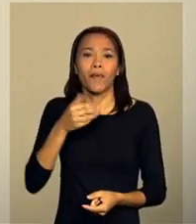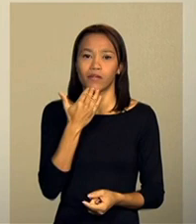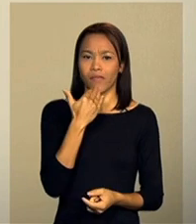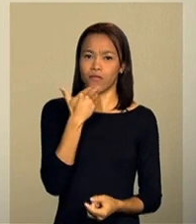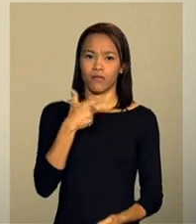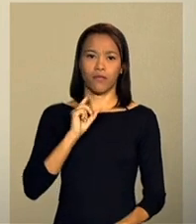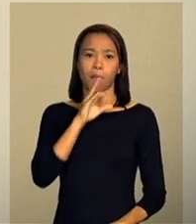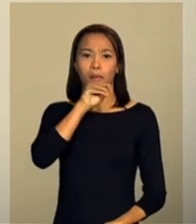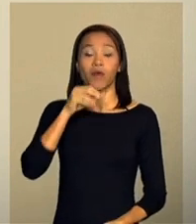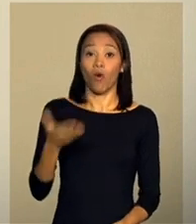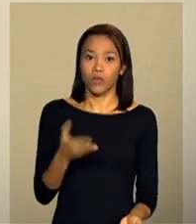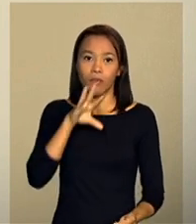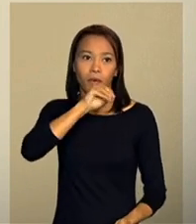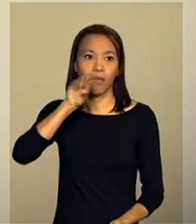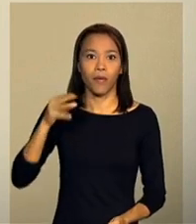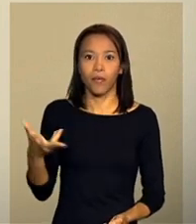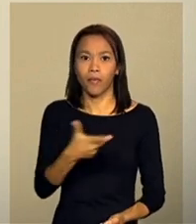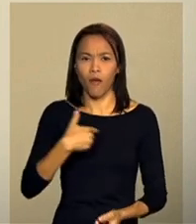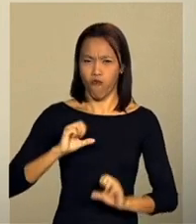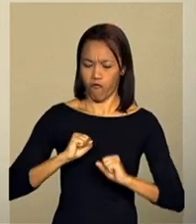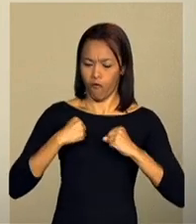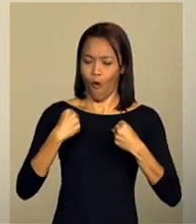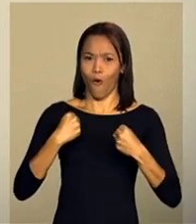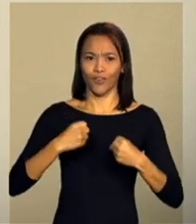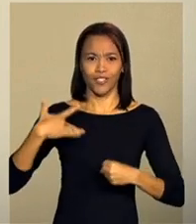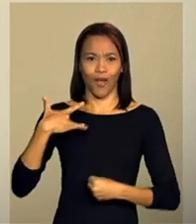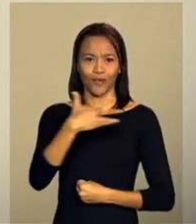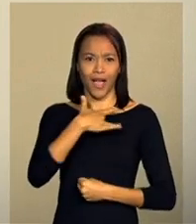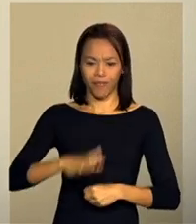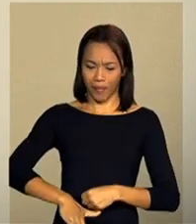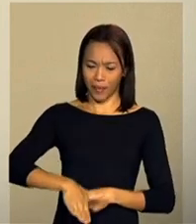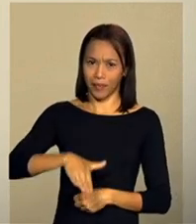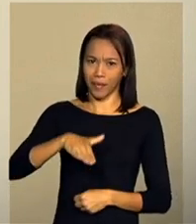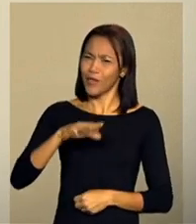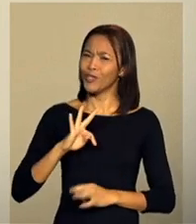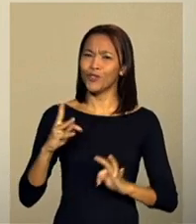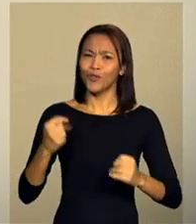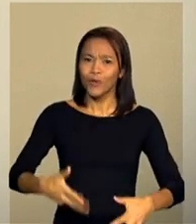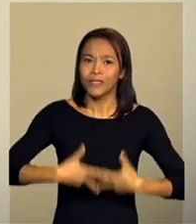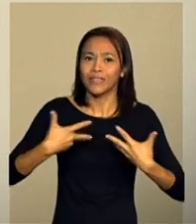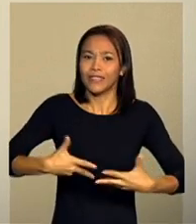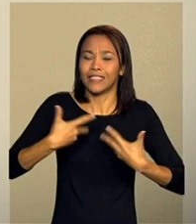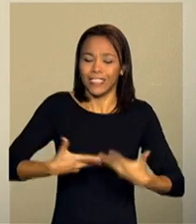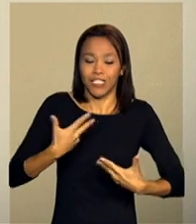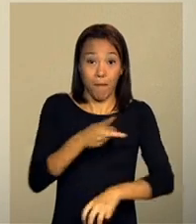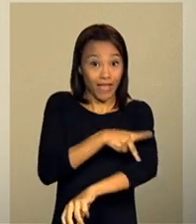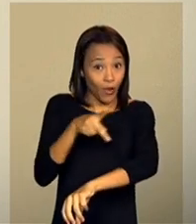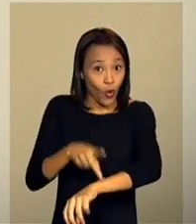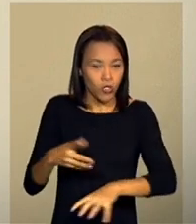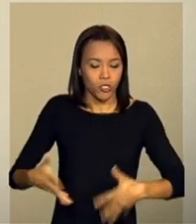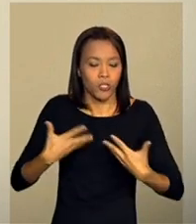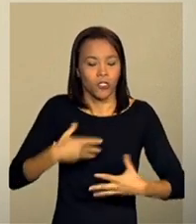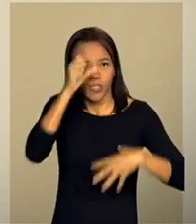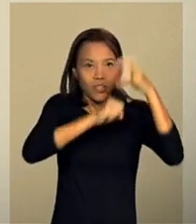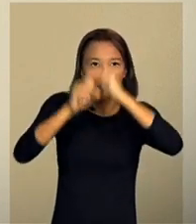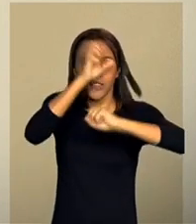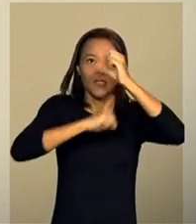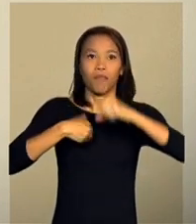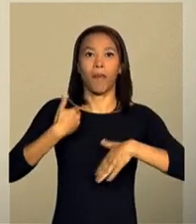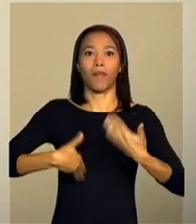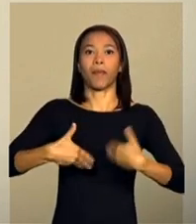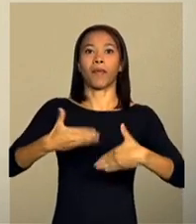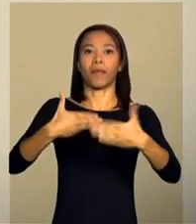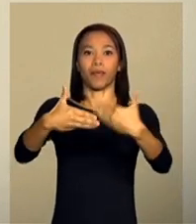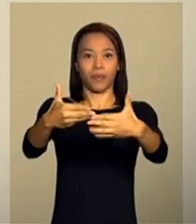o Yu está crescendo forte saudável e está recebendo todos os estímulos pedagógicos que uma criança precisa